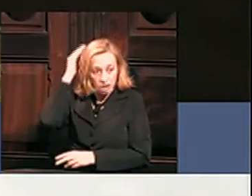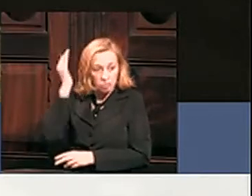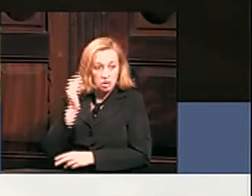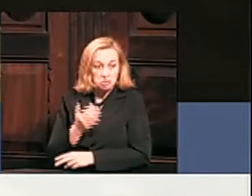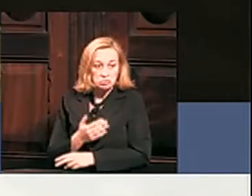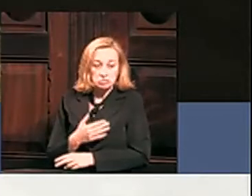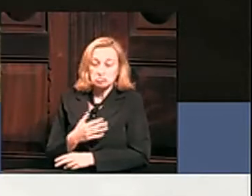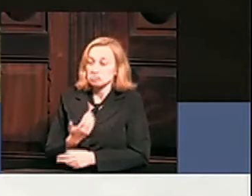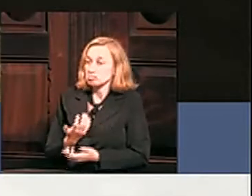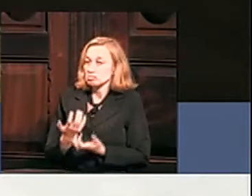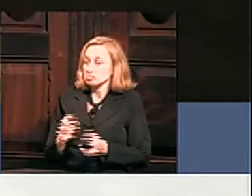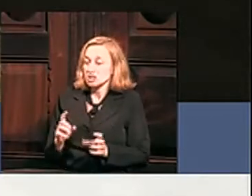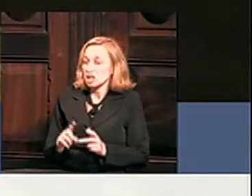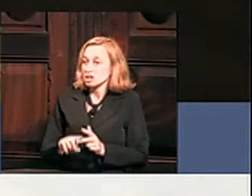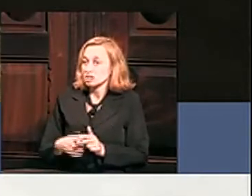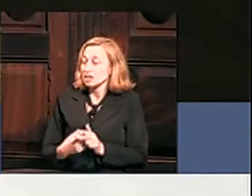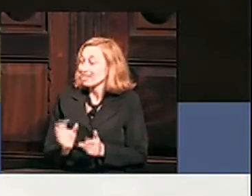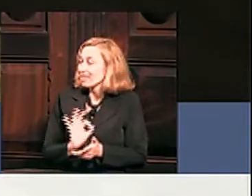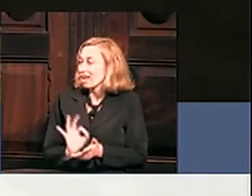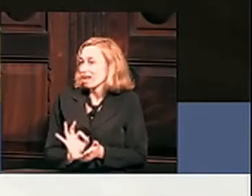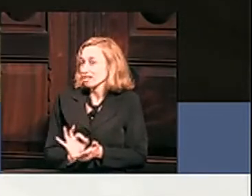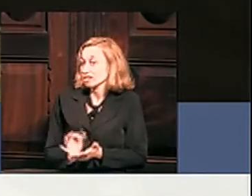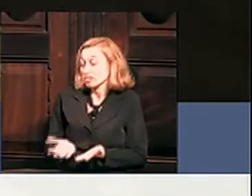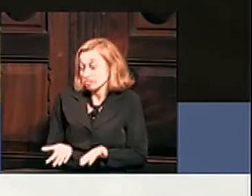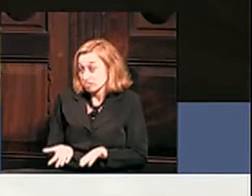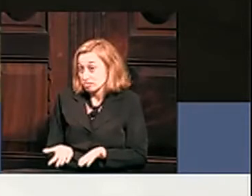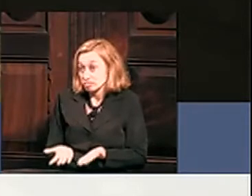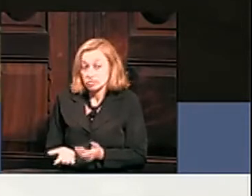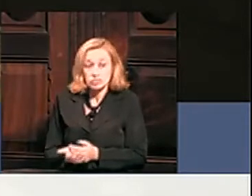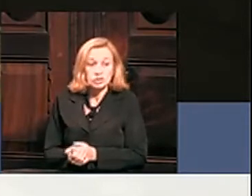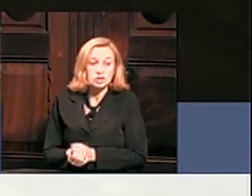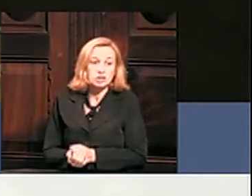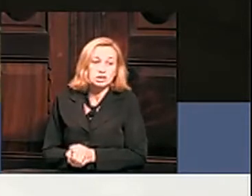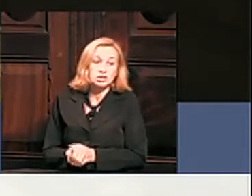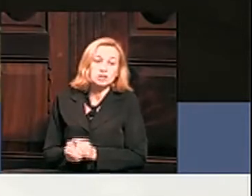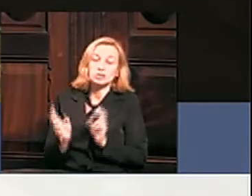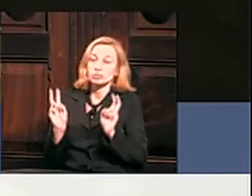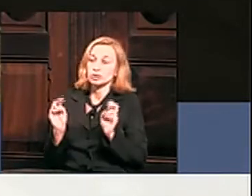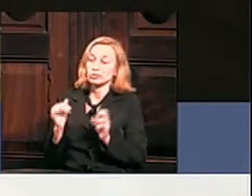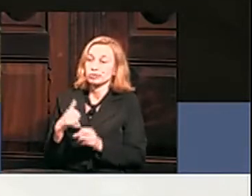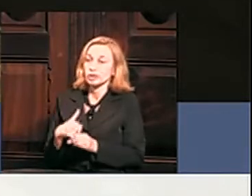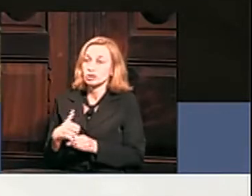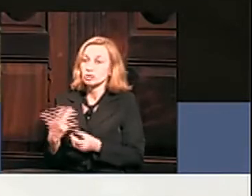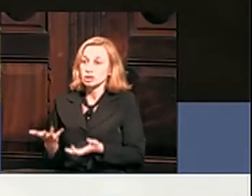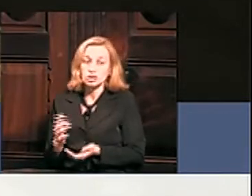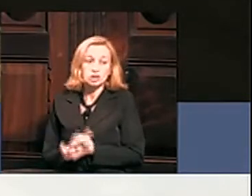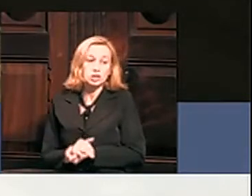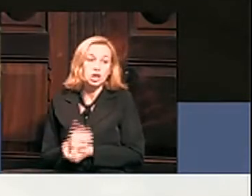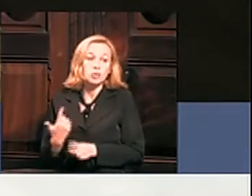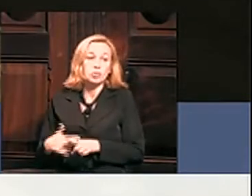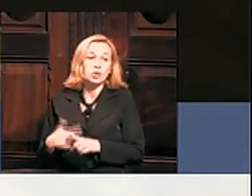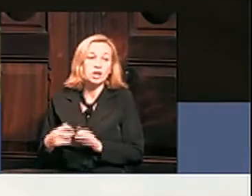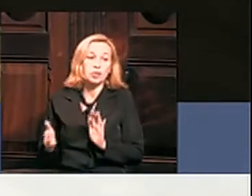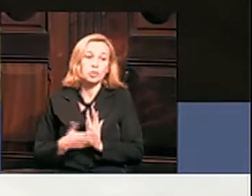de modificar absolutamente nada em relação à gasolina. Porque a proposta do governo